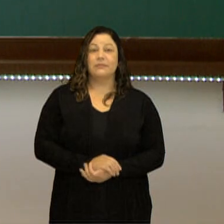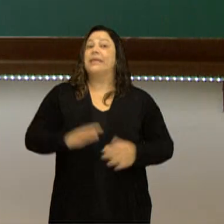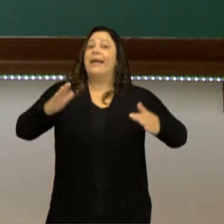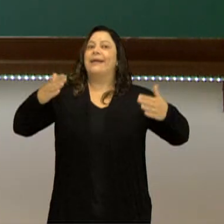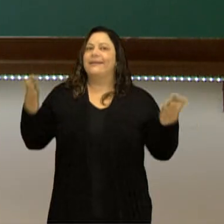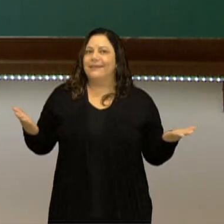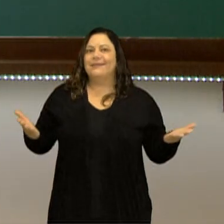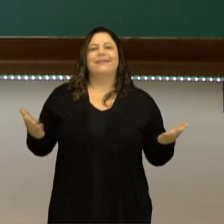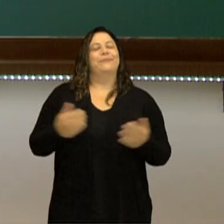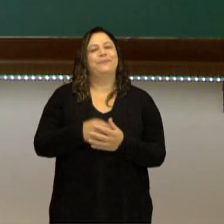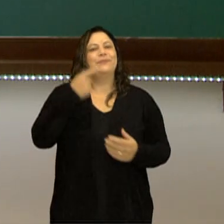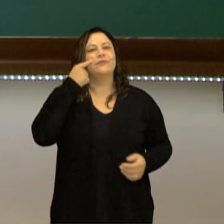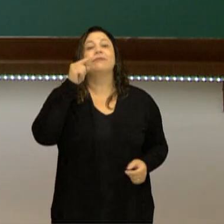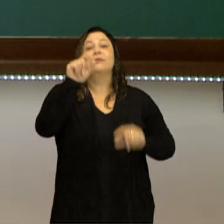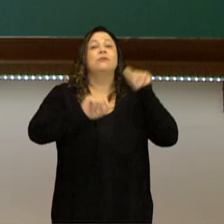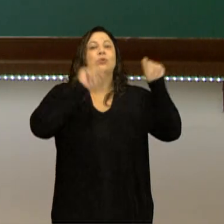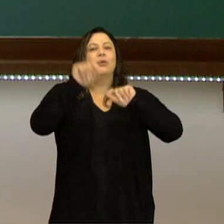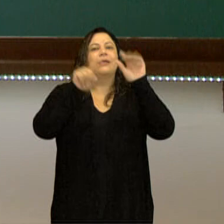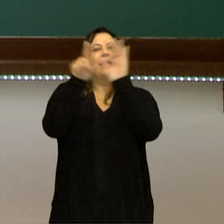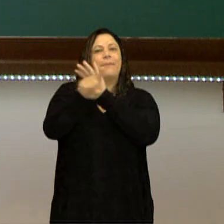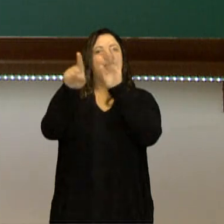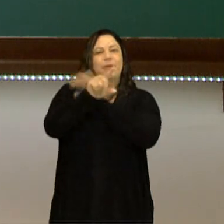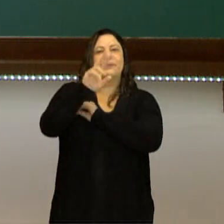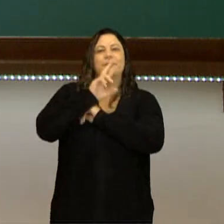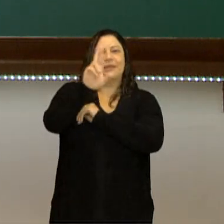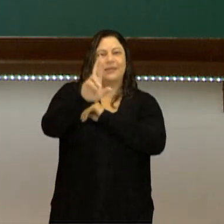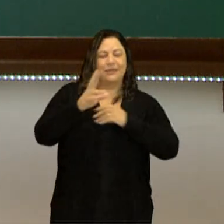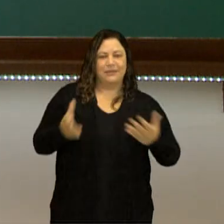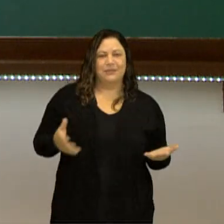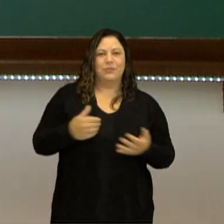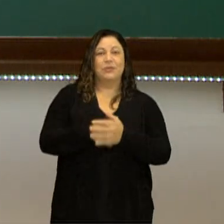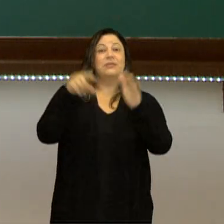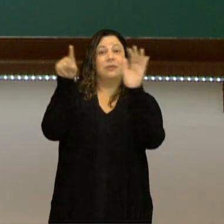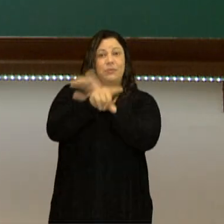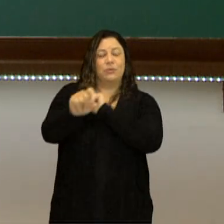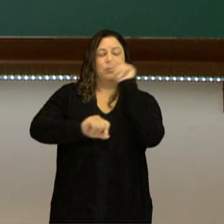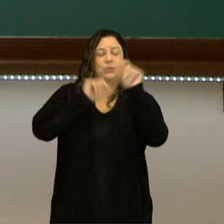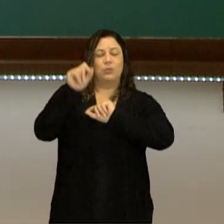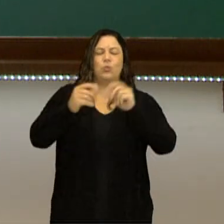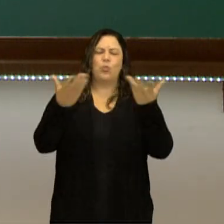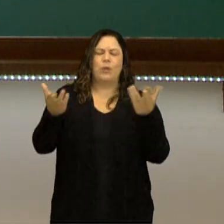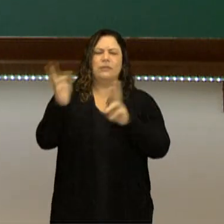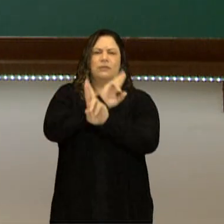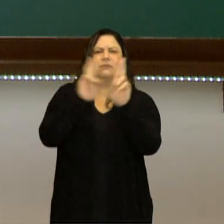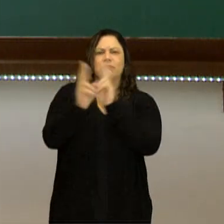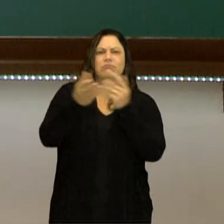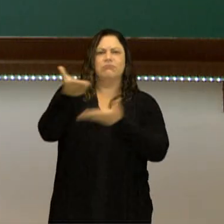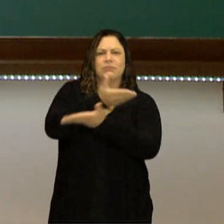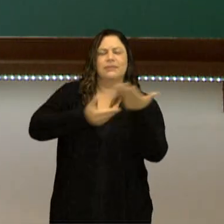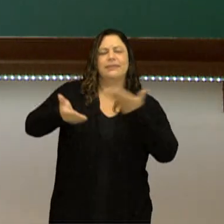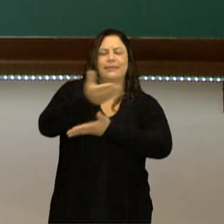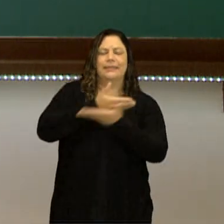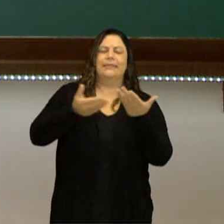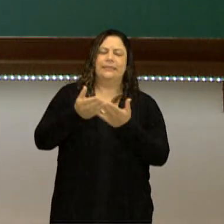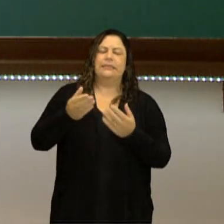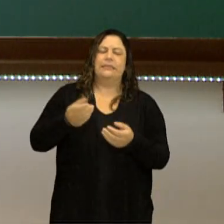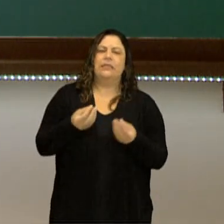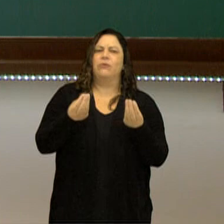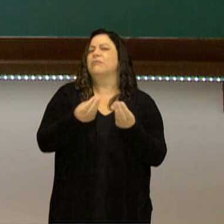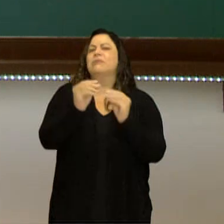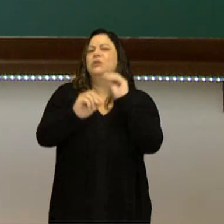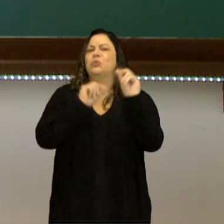Então, pessoal, vamos ver qual é a pergunta e a resposta. A pergunta era: quais são as relações existentes entre o descontentamento